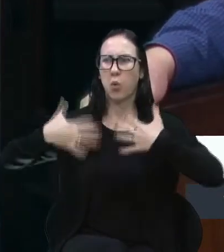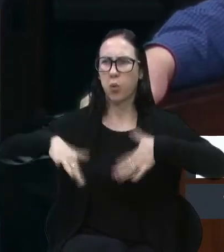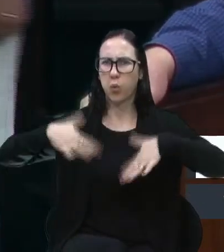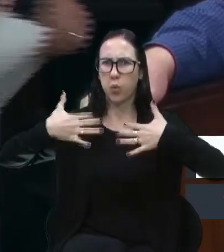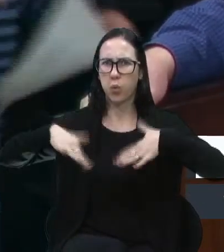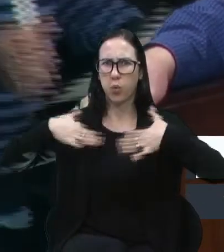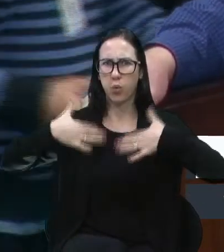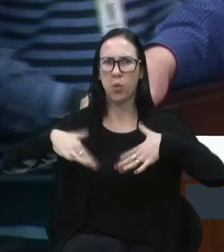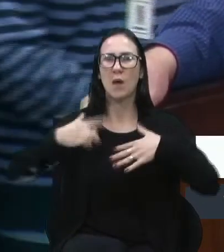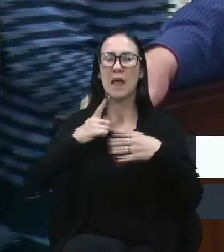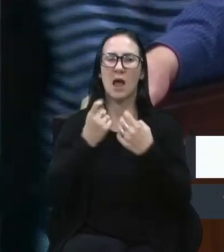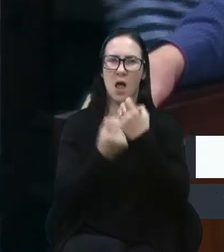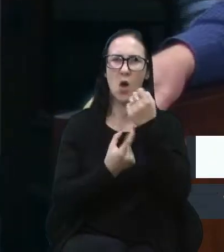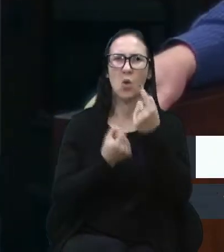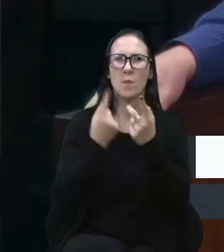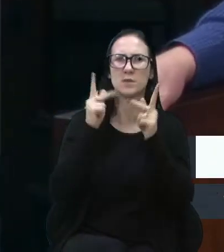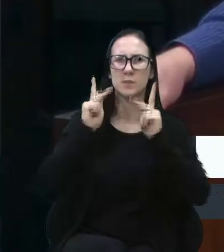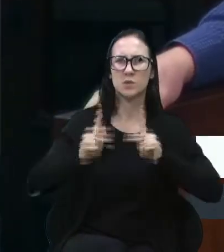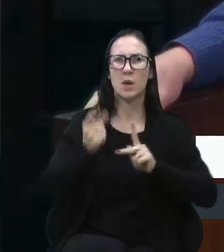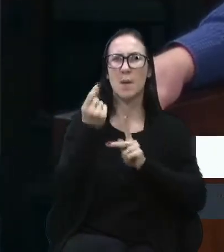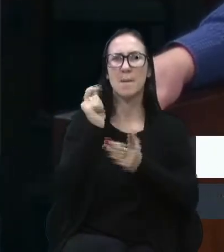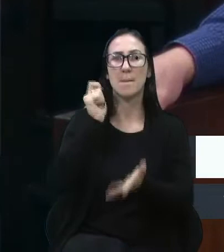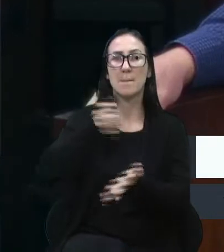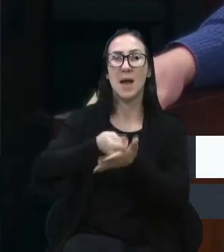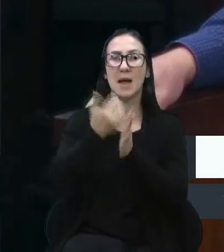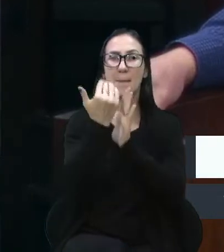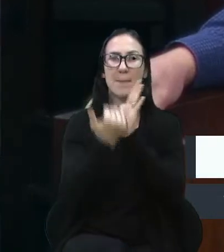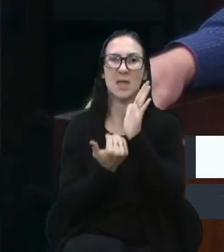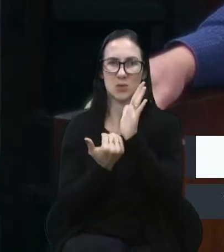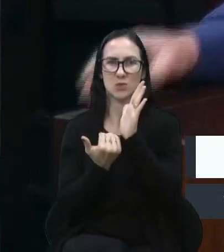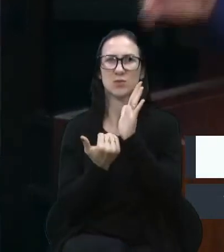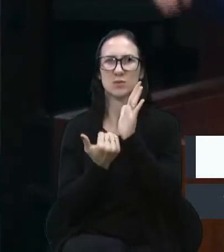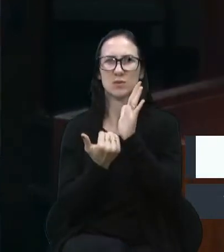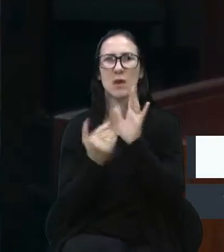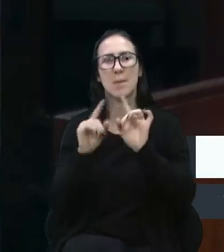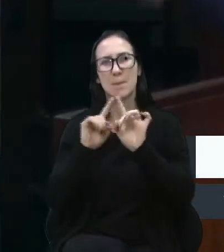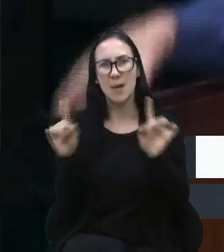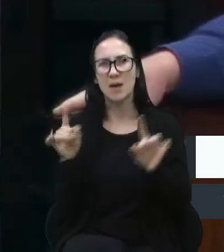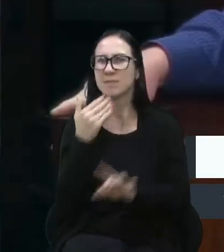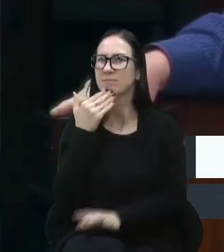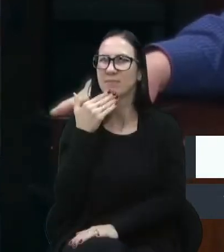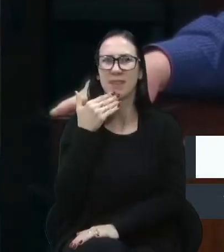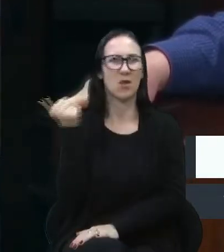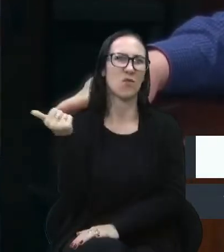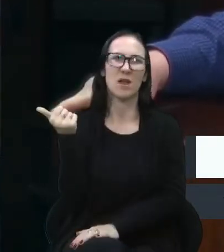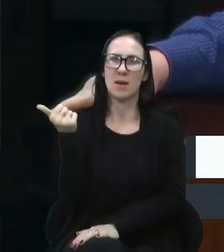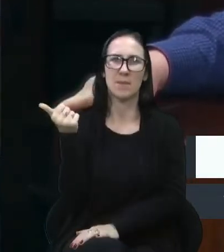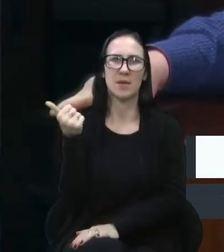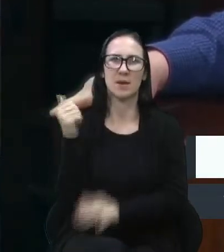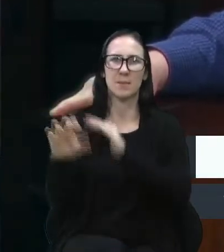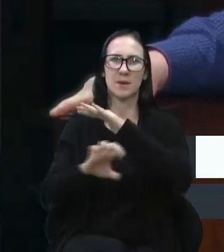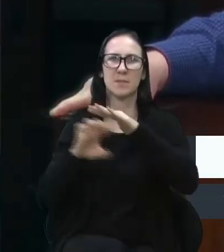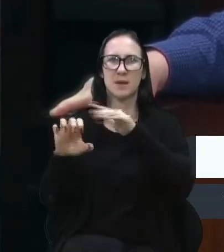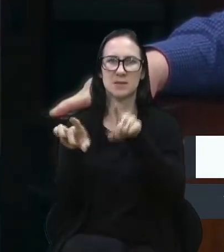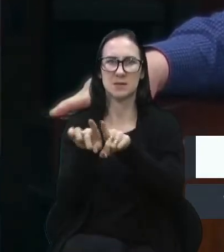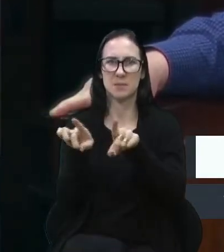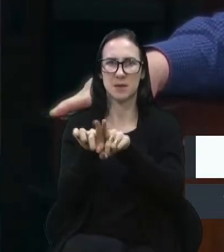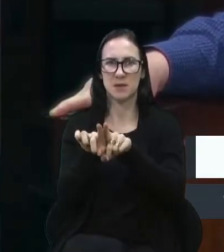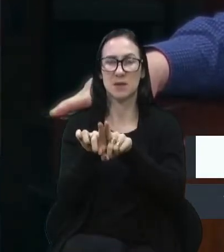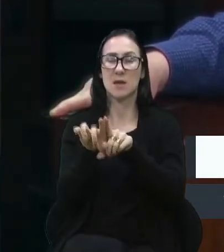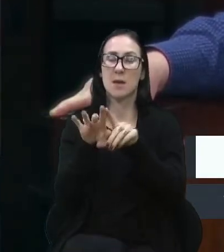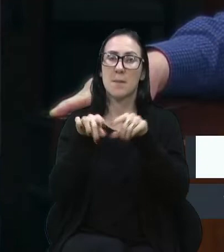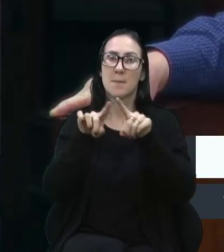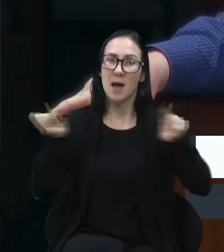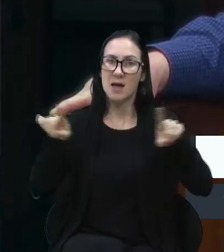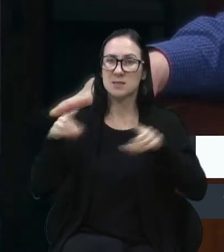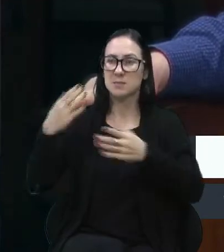mais baixo, e é claro que pagavam um valor em que não valia a pena para aquelas empresas que operavam também. Então, nos comprometemos